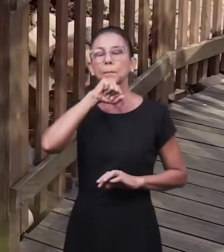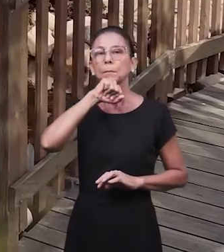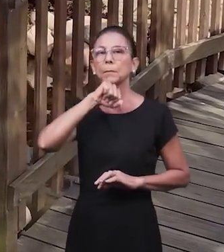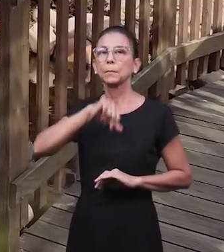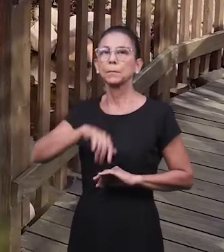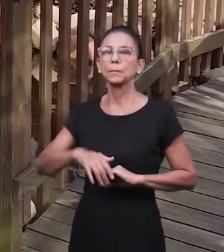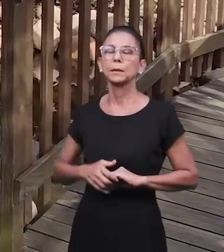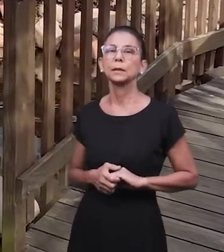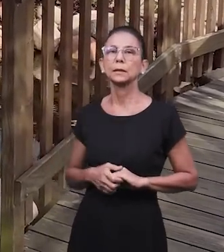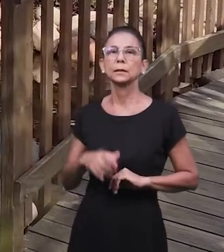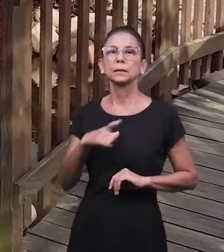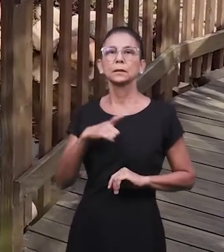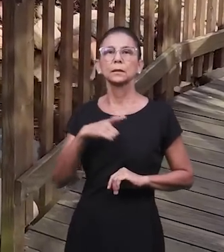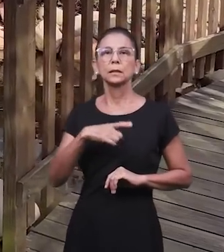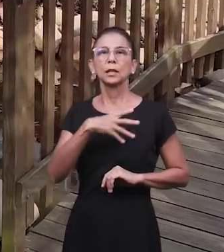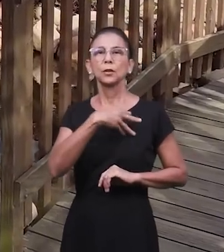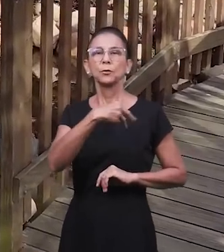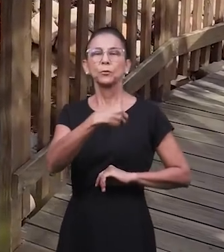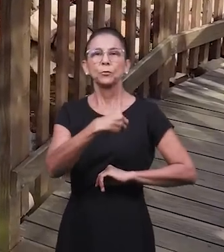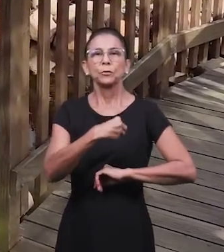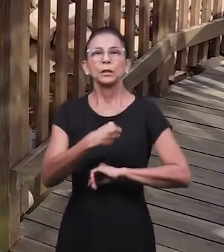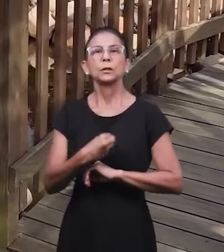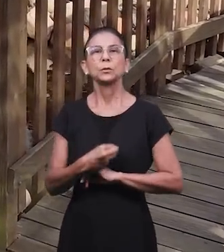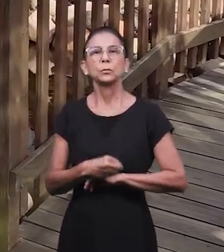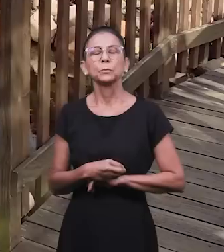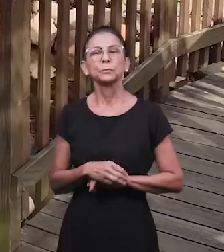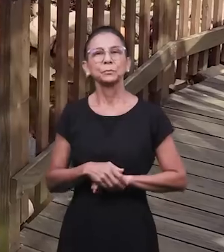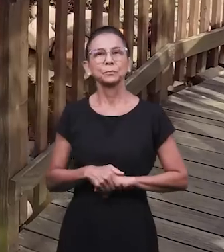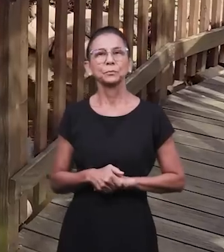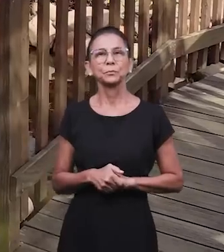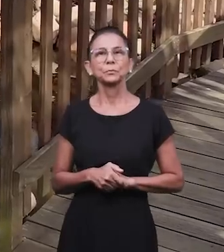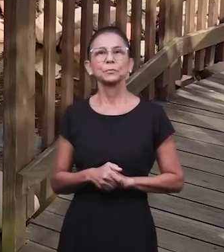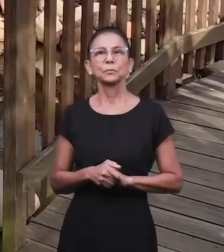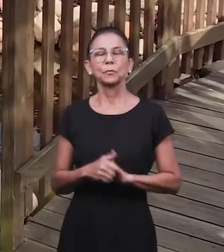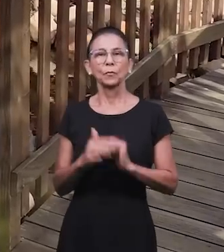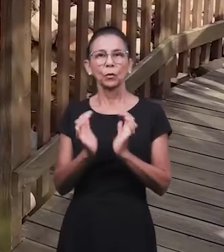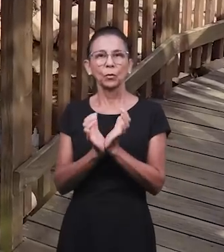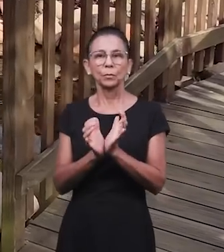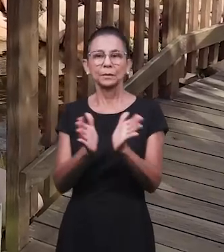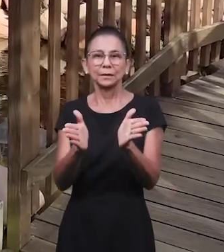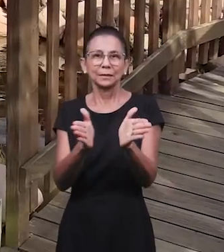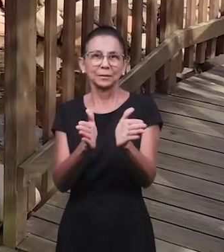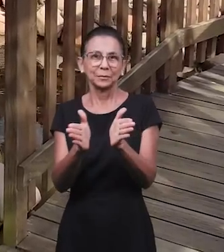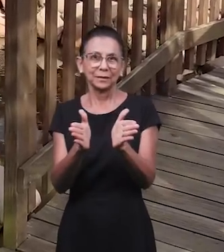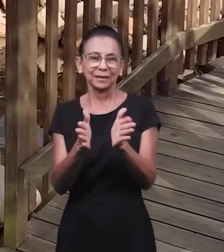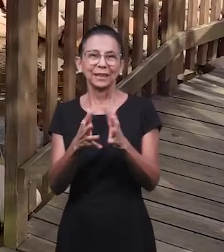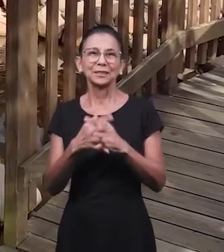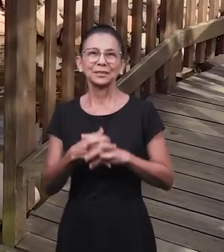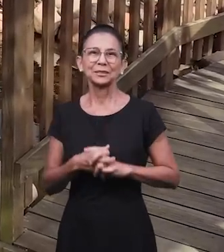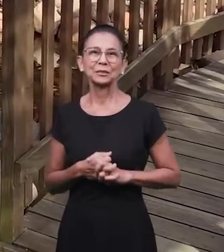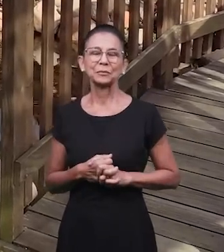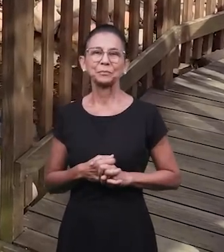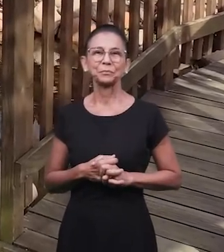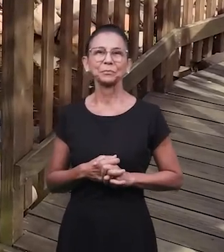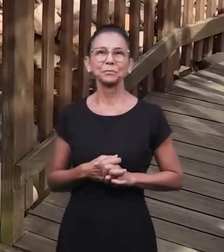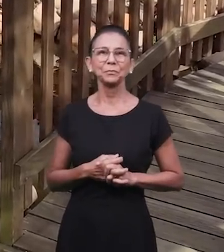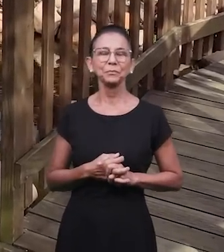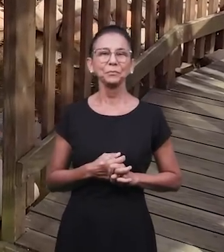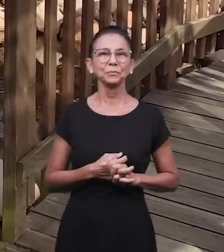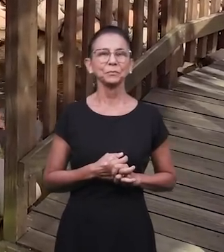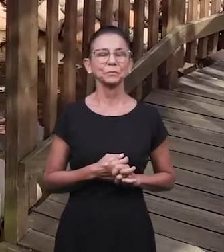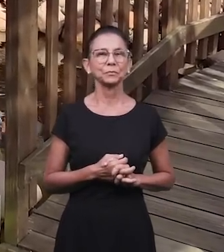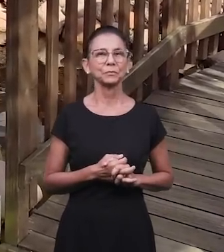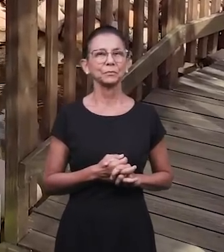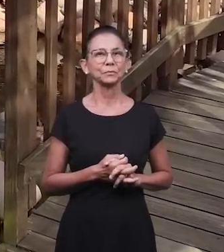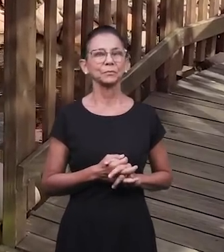que tem o filho que pertence a esse grupo, referente a essa evangelização. Pastor Normando, conta pra gente essa